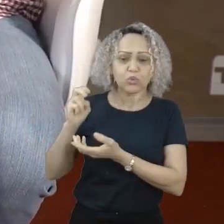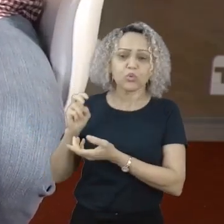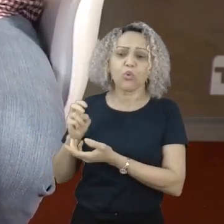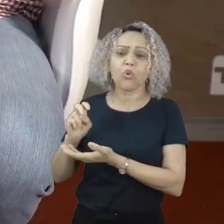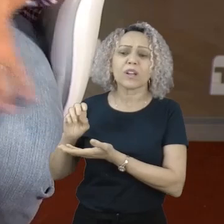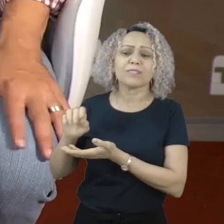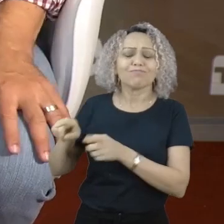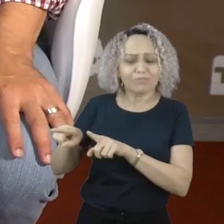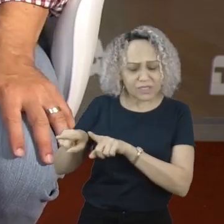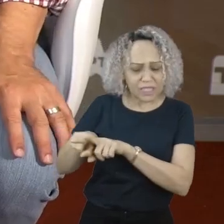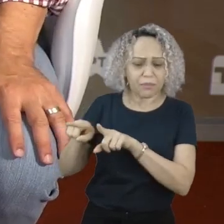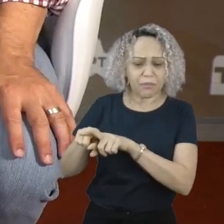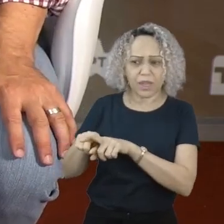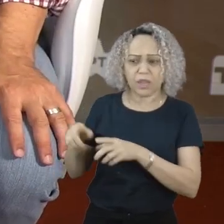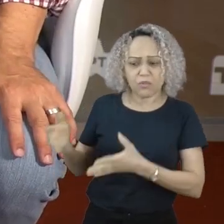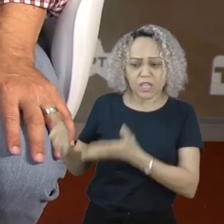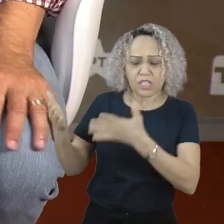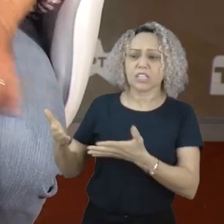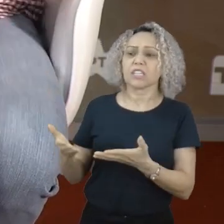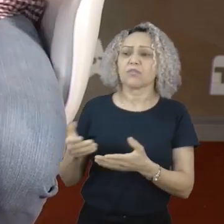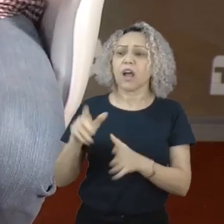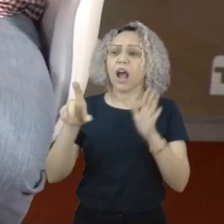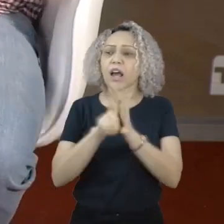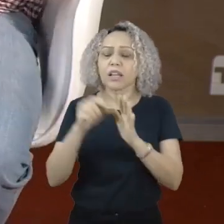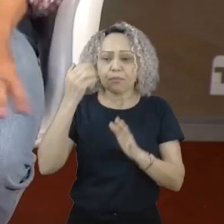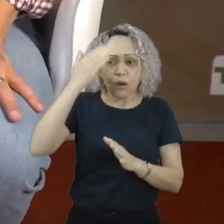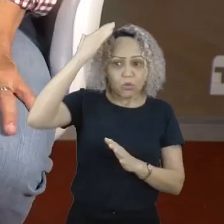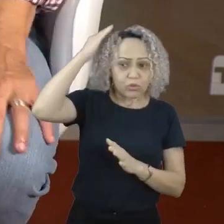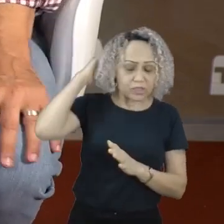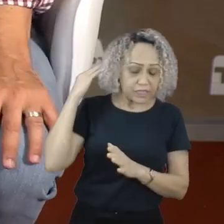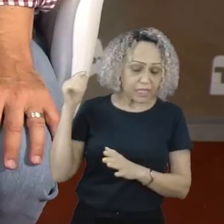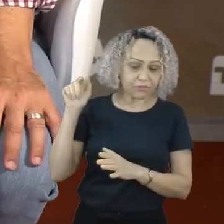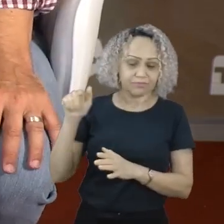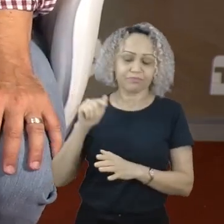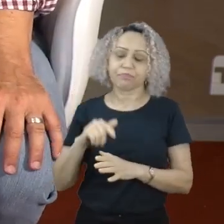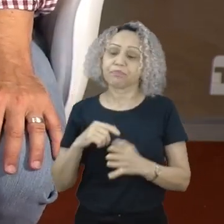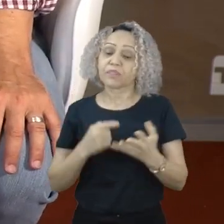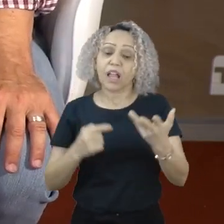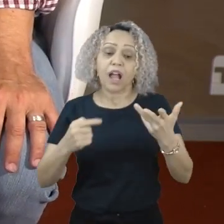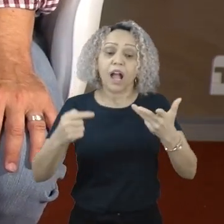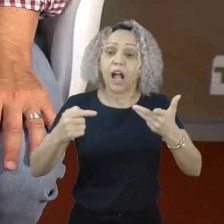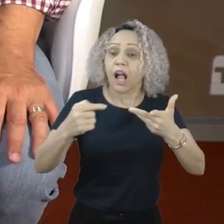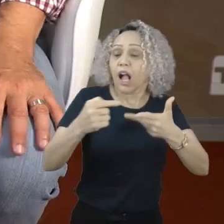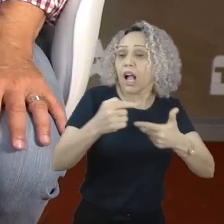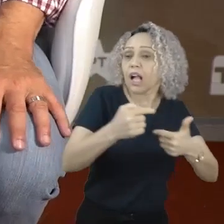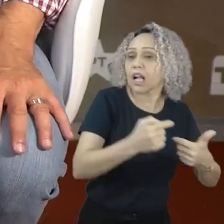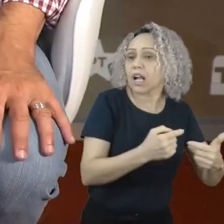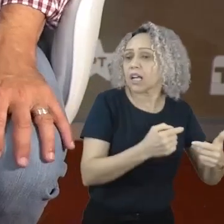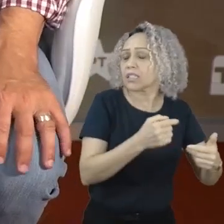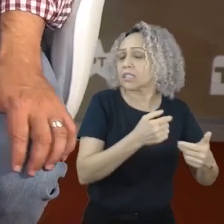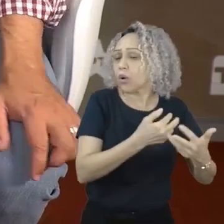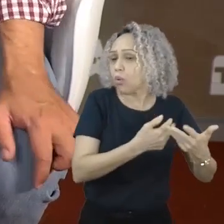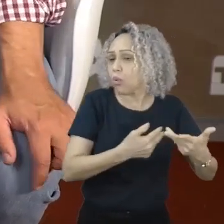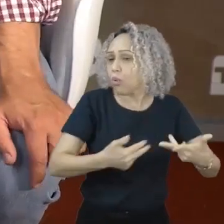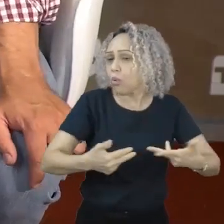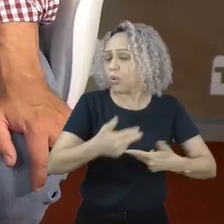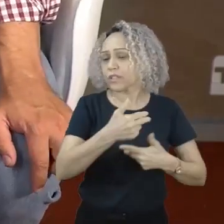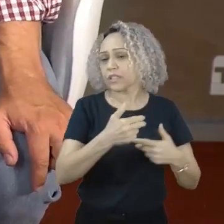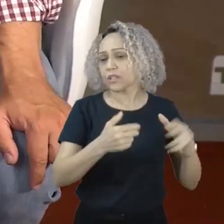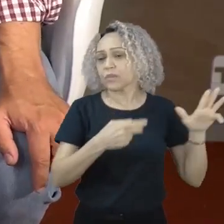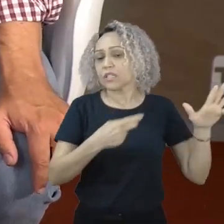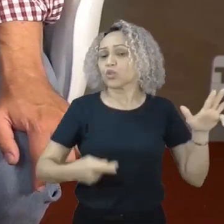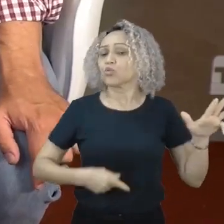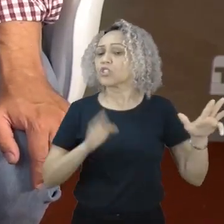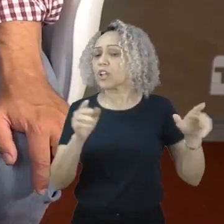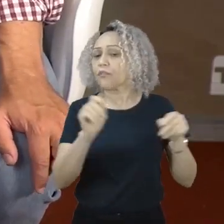que foi aprovado pelo Congresso Nacional, pelo nosso esforço, que chega em cada cidade com essa disputa nas eleições. Ministro, e para finalizar,